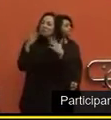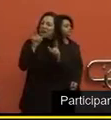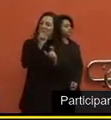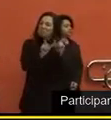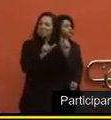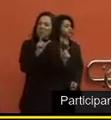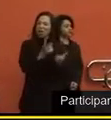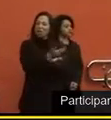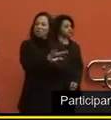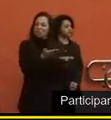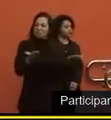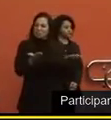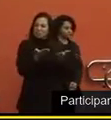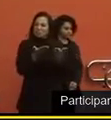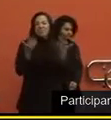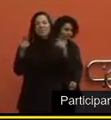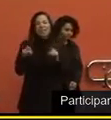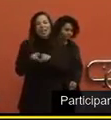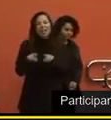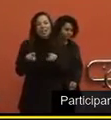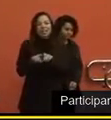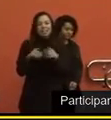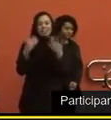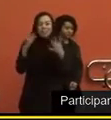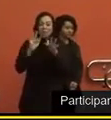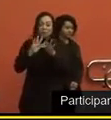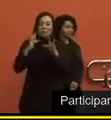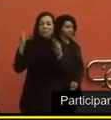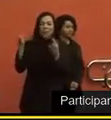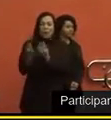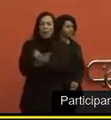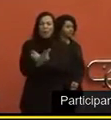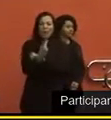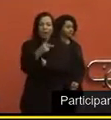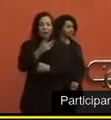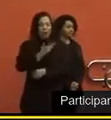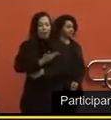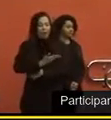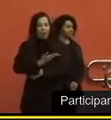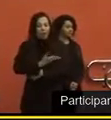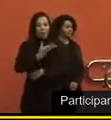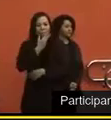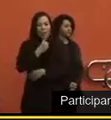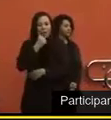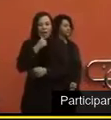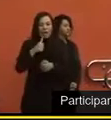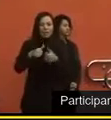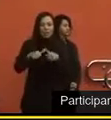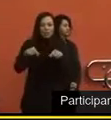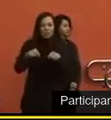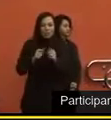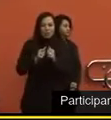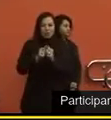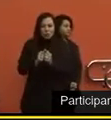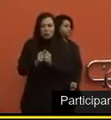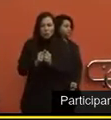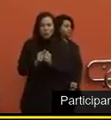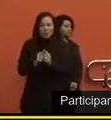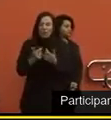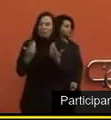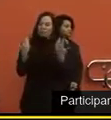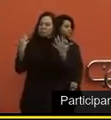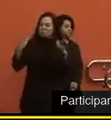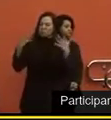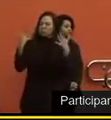parabenizá-los e parabenizar os familiares, os amigos e as amigas aqui presentes, que